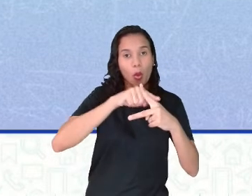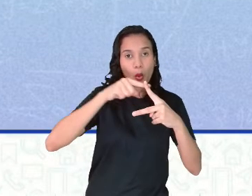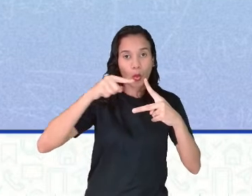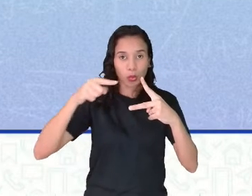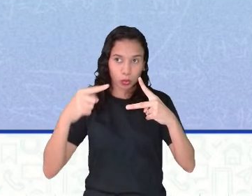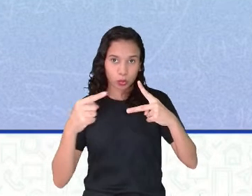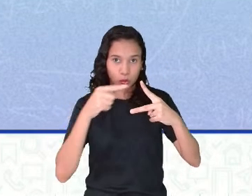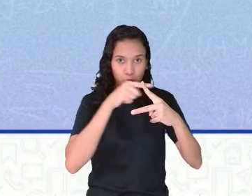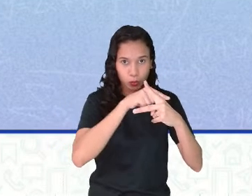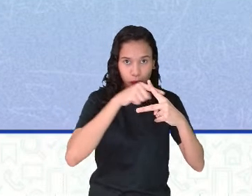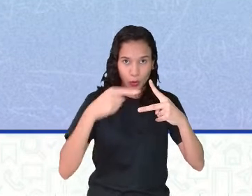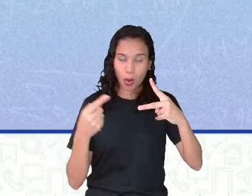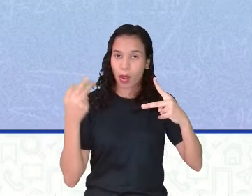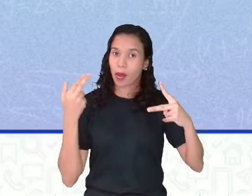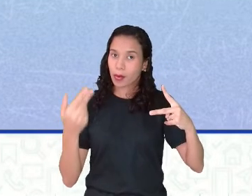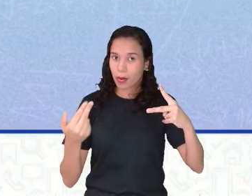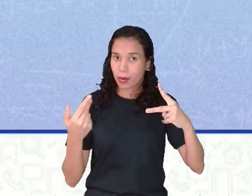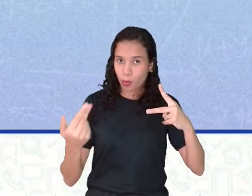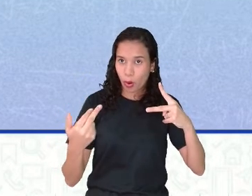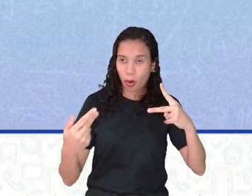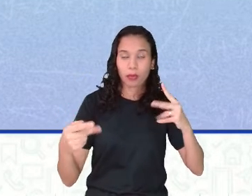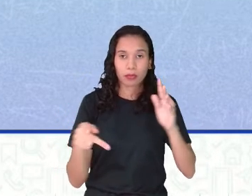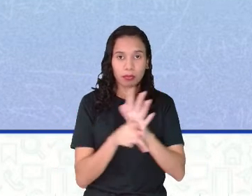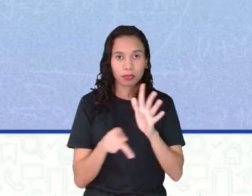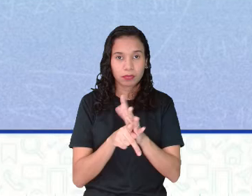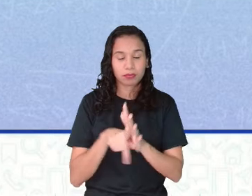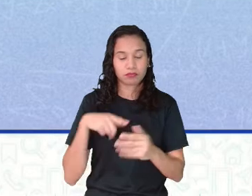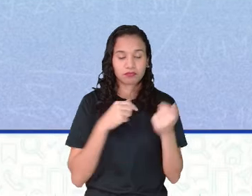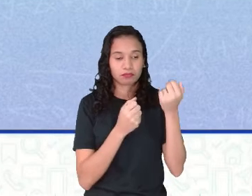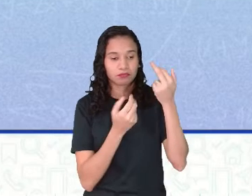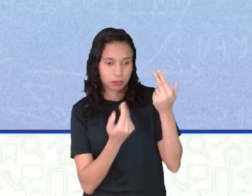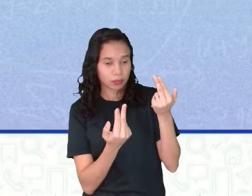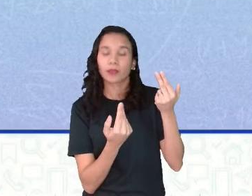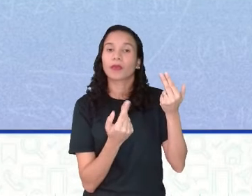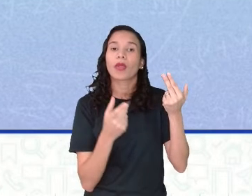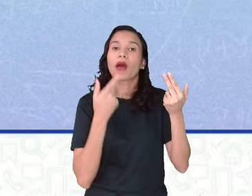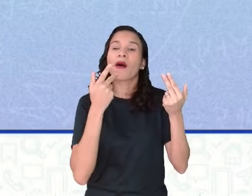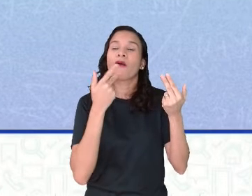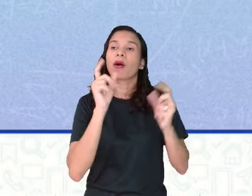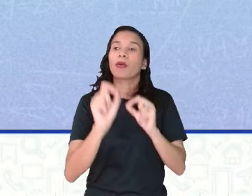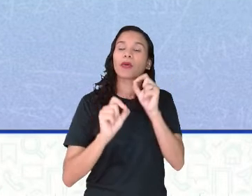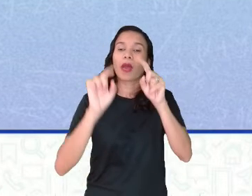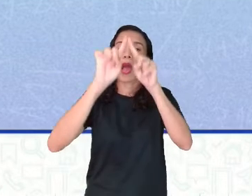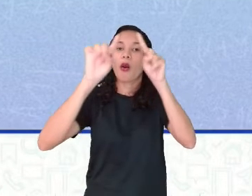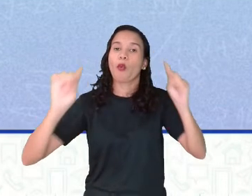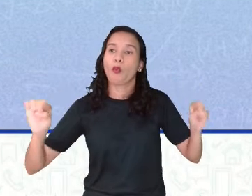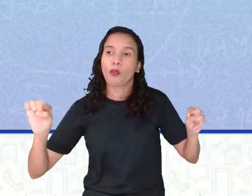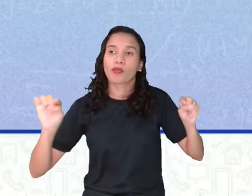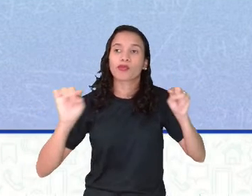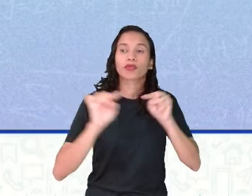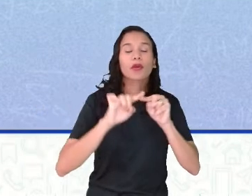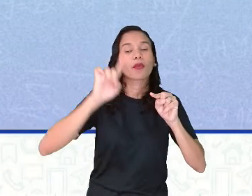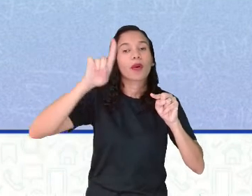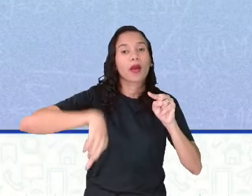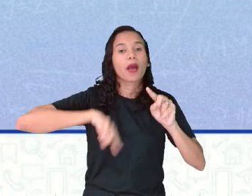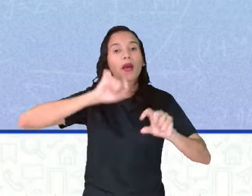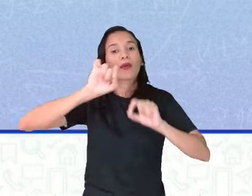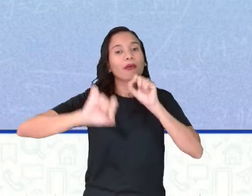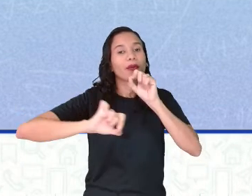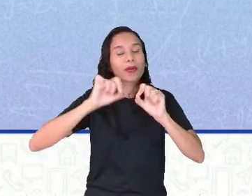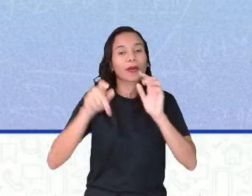lados iguais, 2 lados de mesma medida, a gente diz que esse triângulo, ele é um triângulo